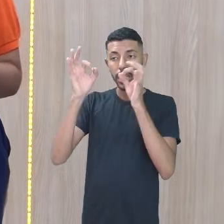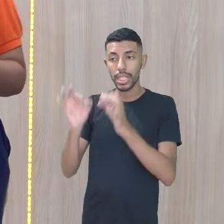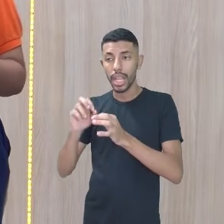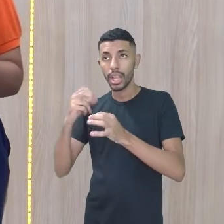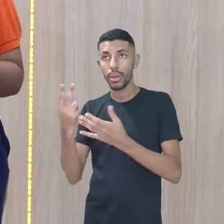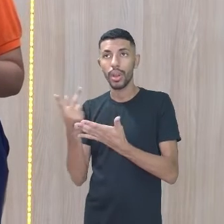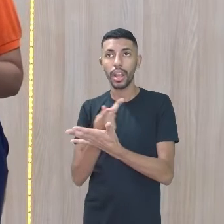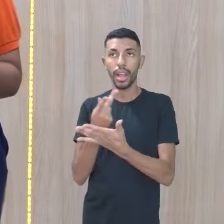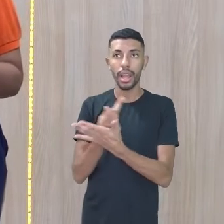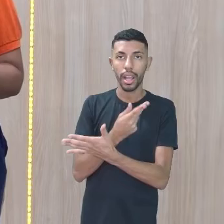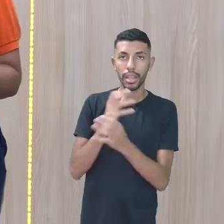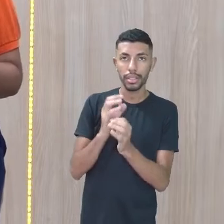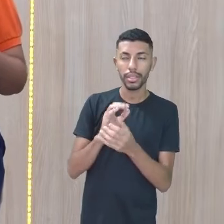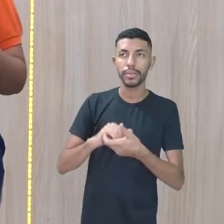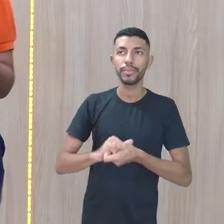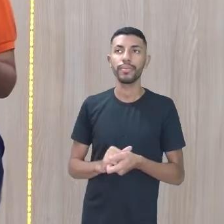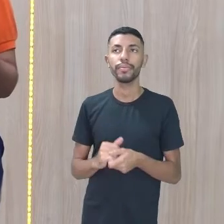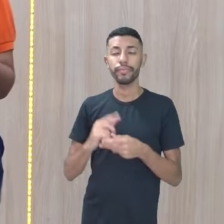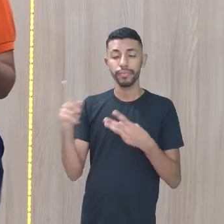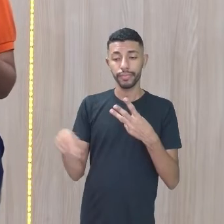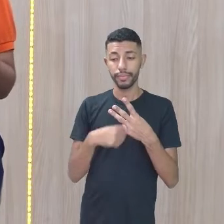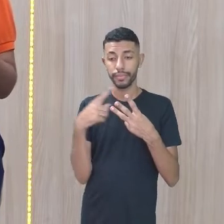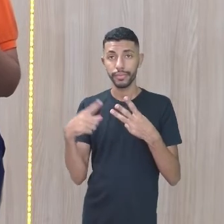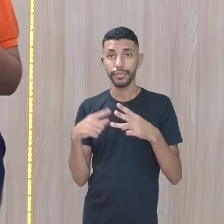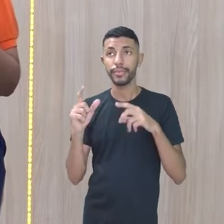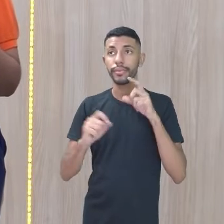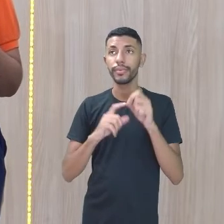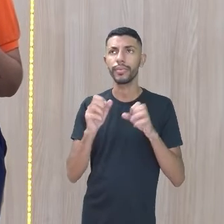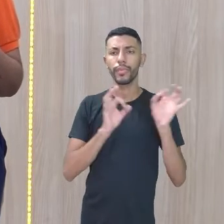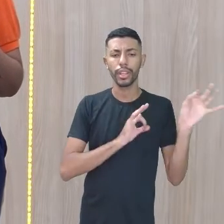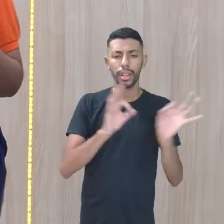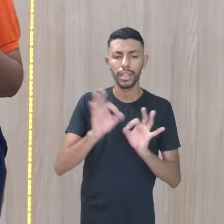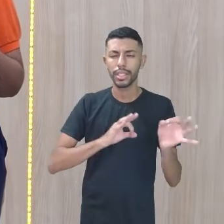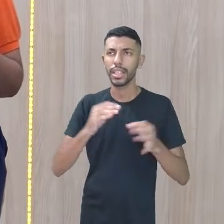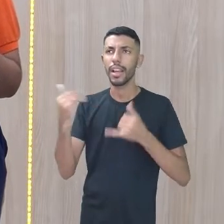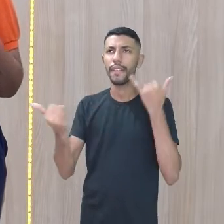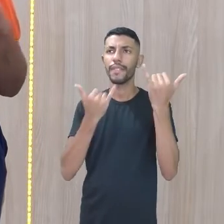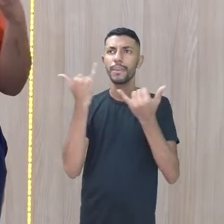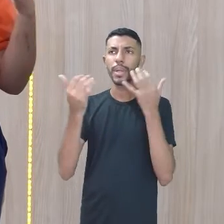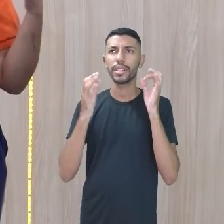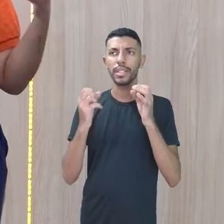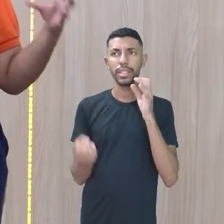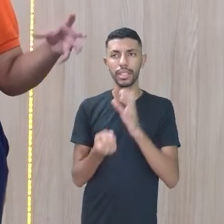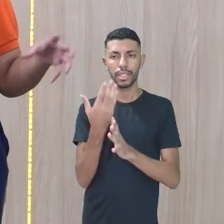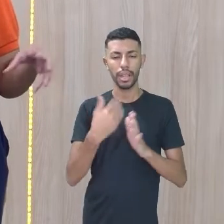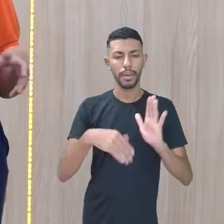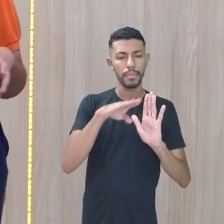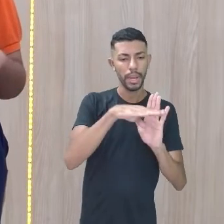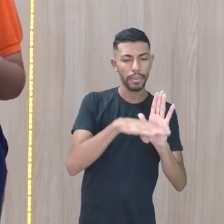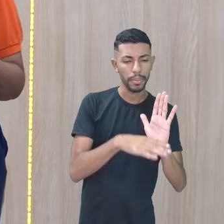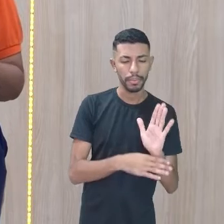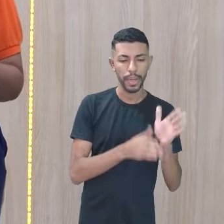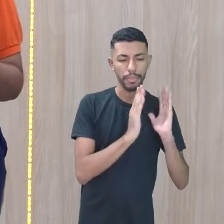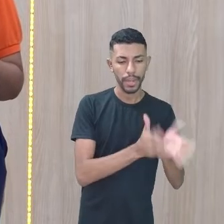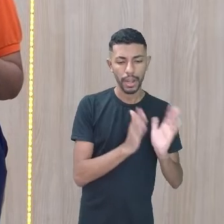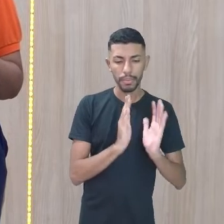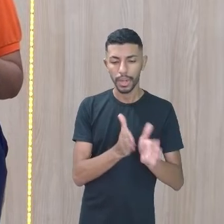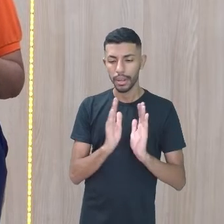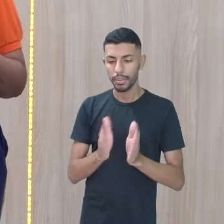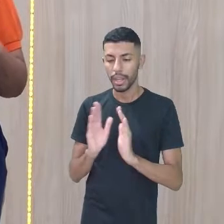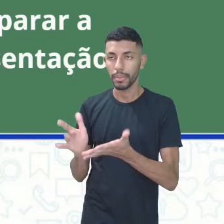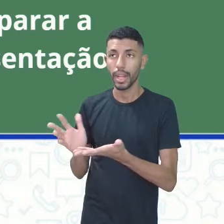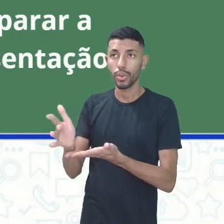certas ou erradas, tá certo? Em seguida, ele pode organizar as informações, elaborar um roteiro dos dados